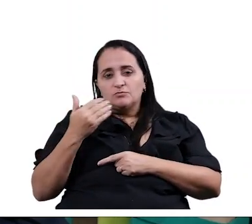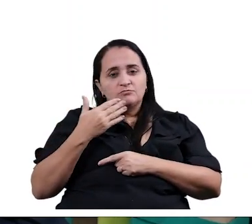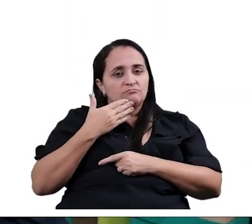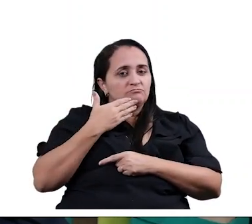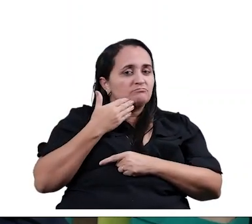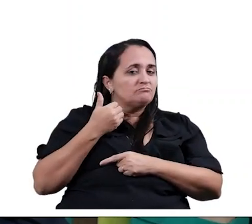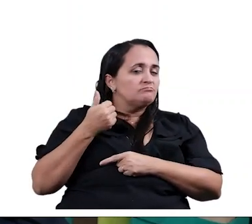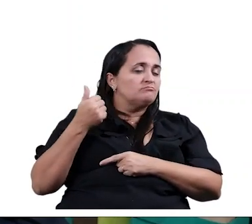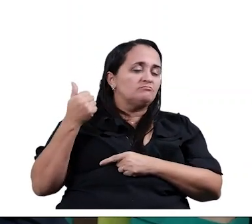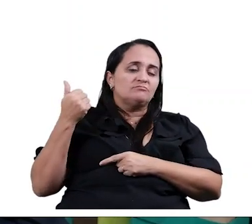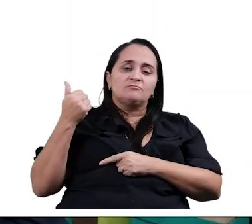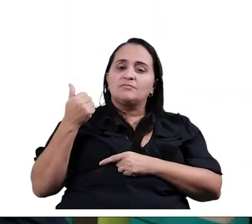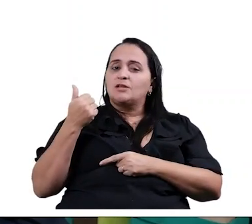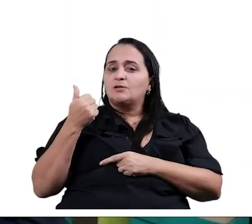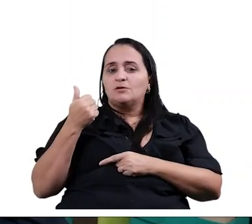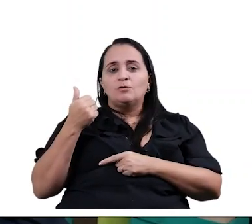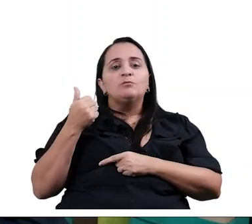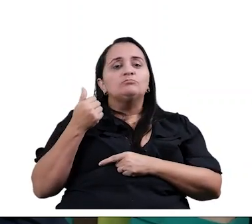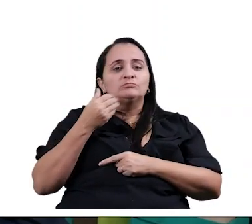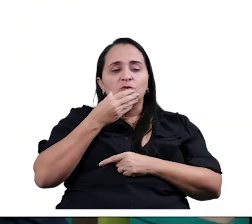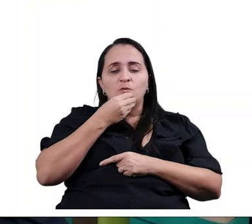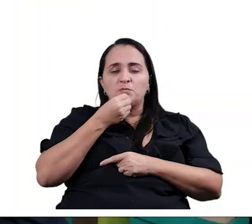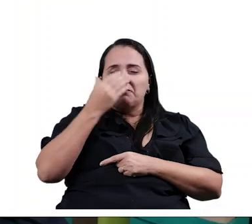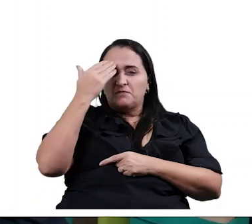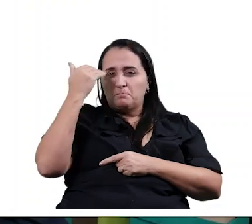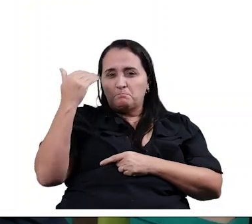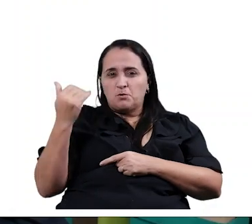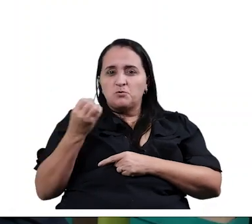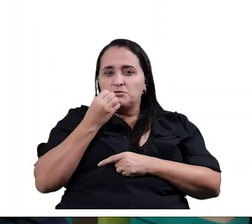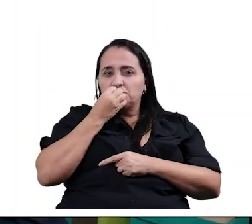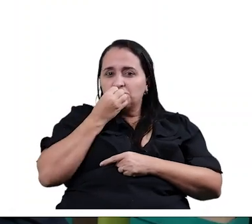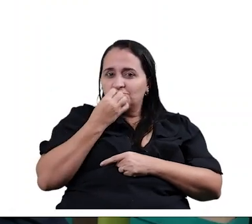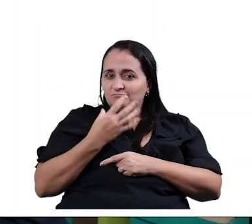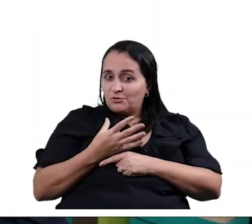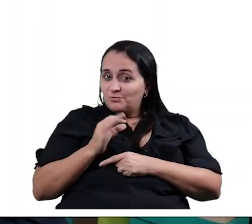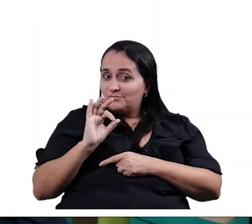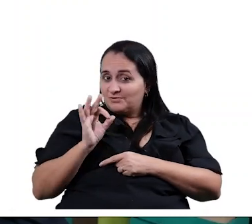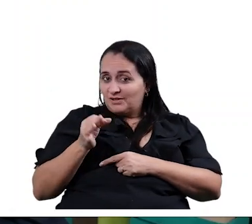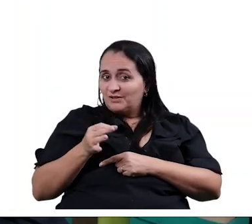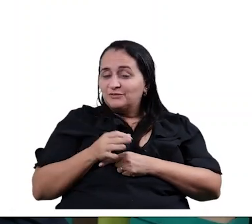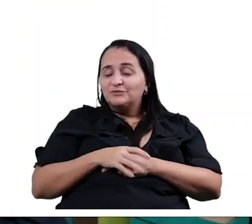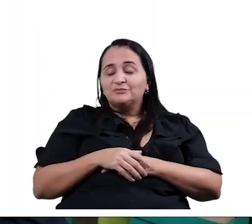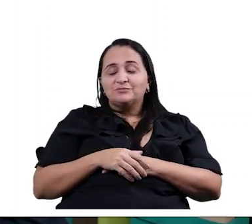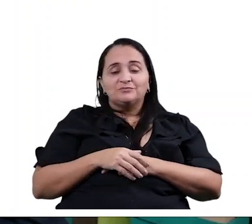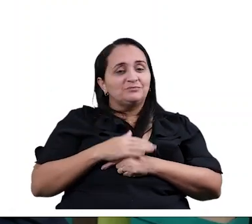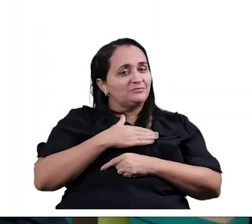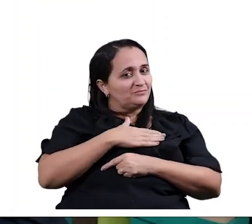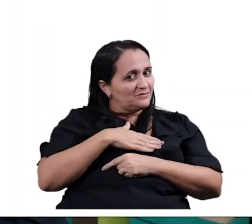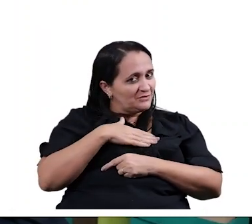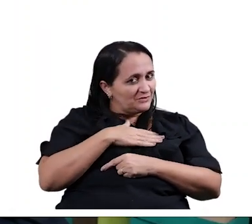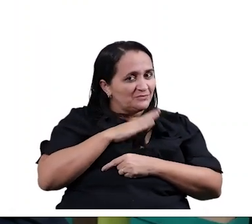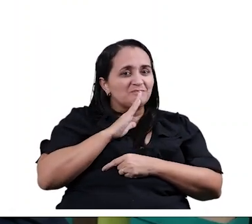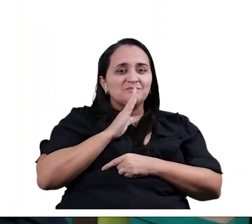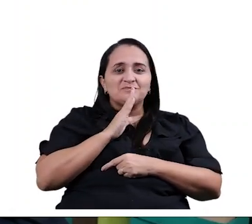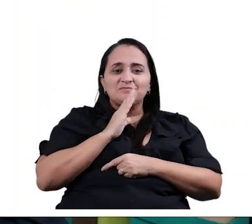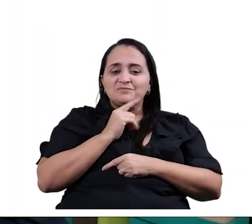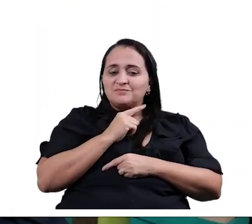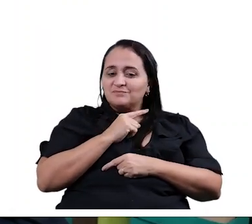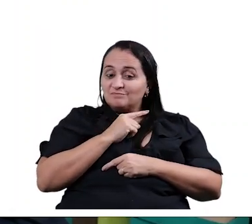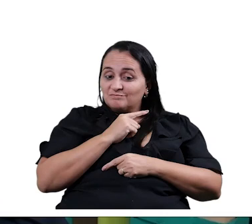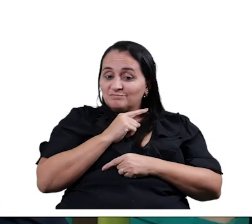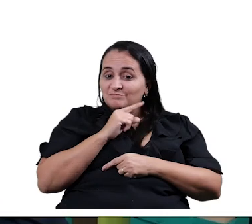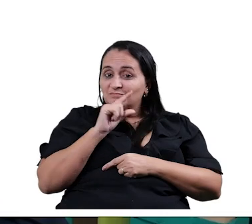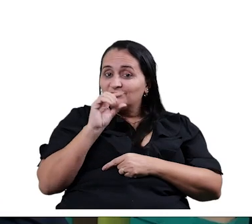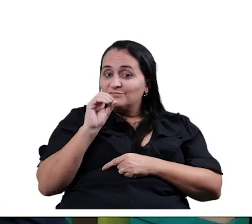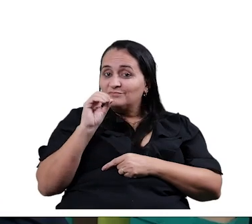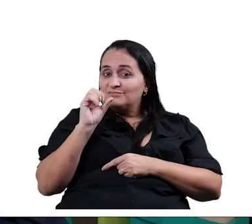maiores jogadores de basquete que já tivemos. Certo? Gostou de conhecer mais um pouco sobre